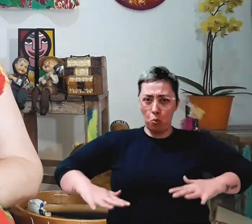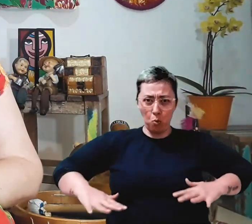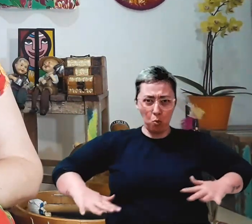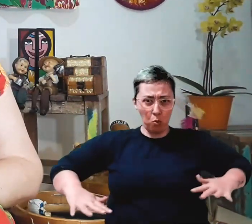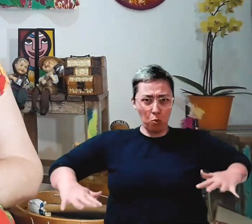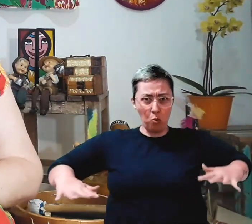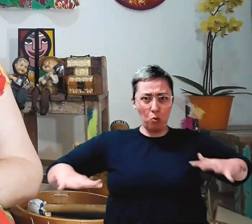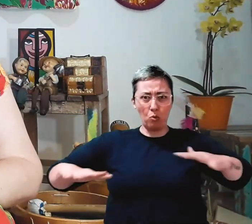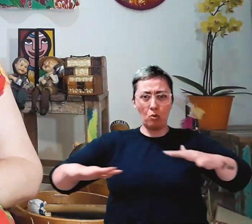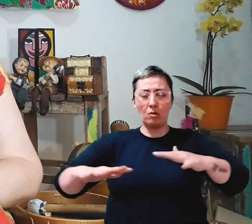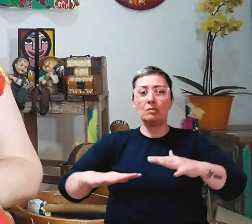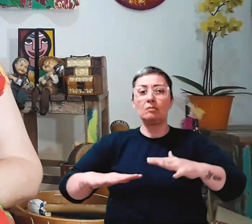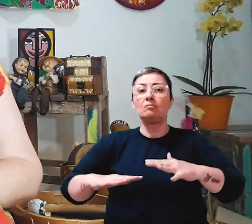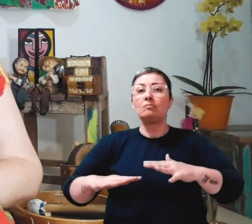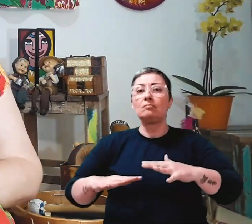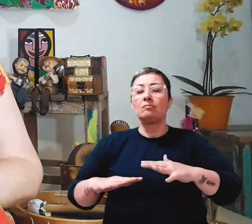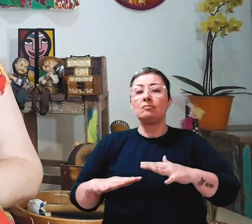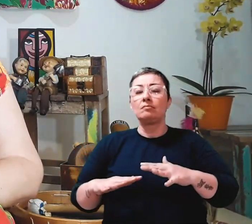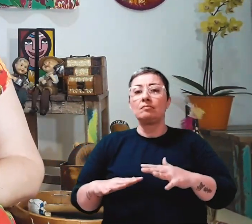o chão.